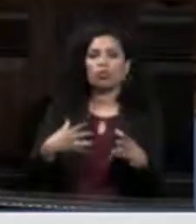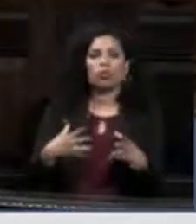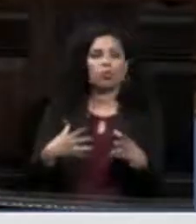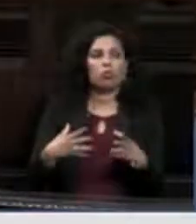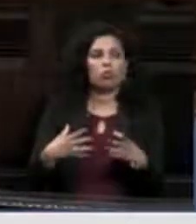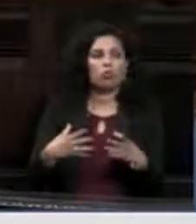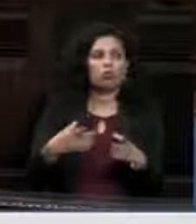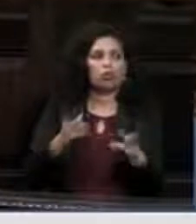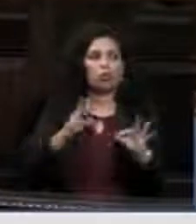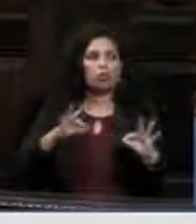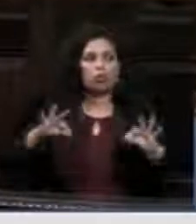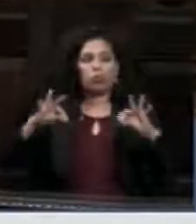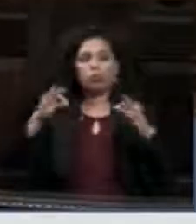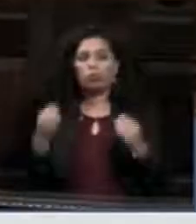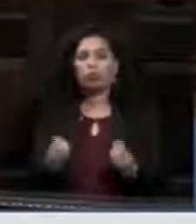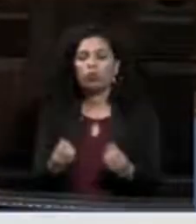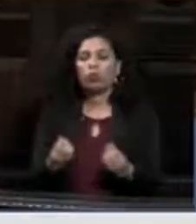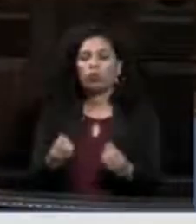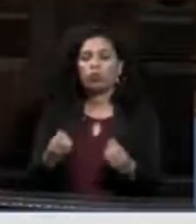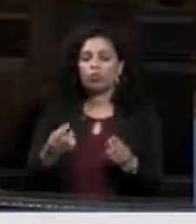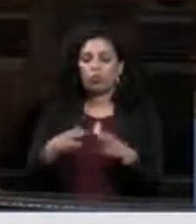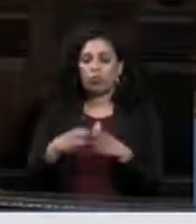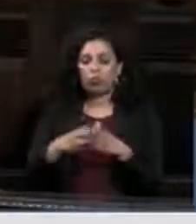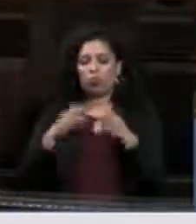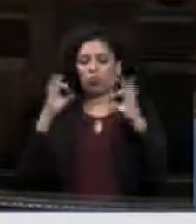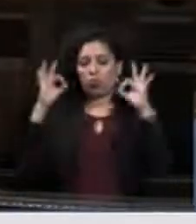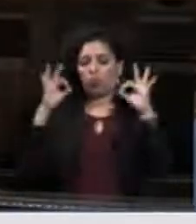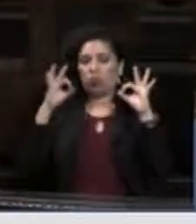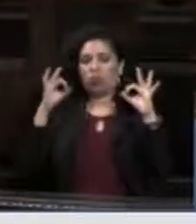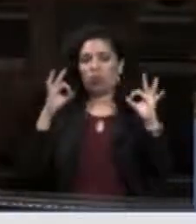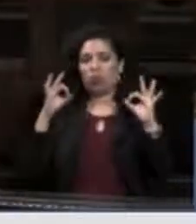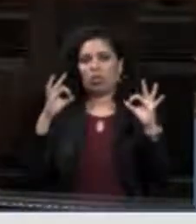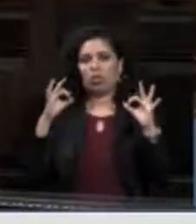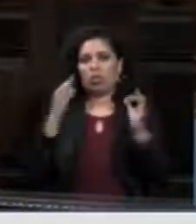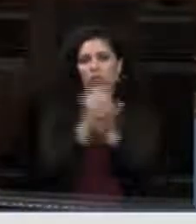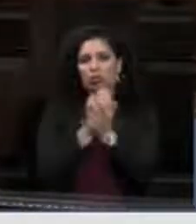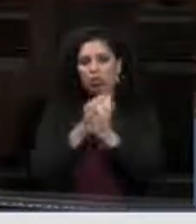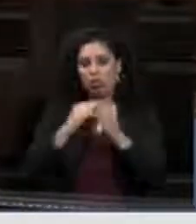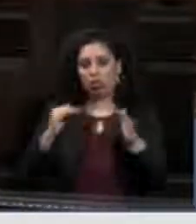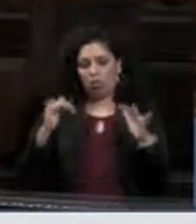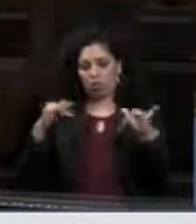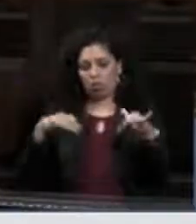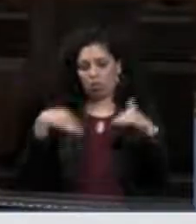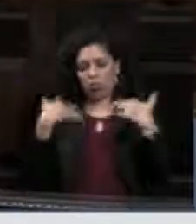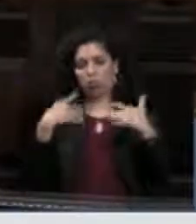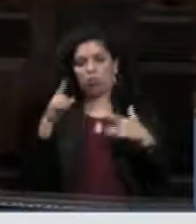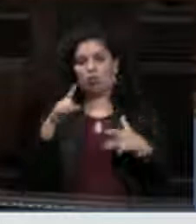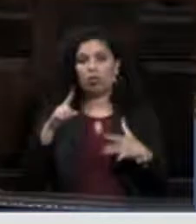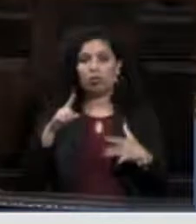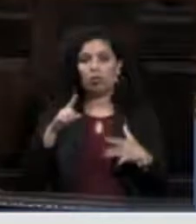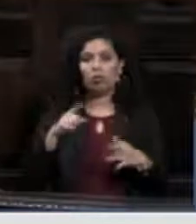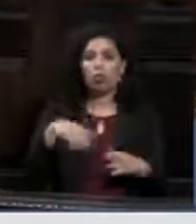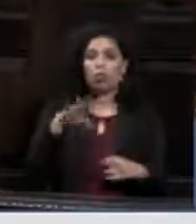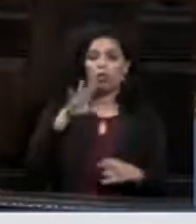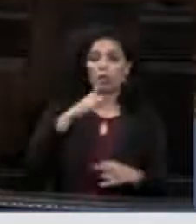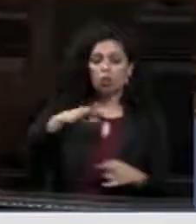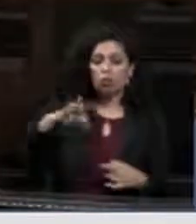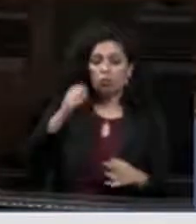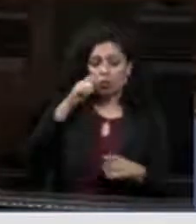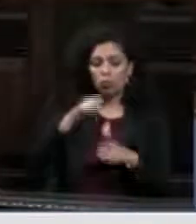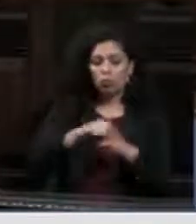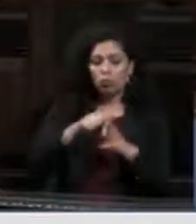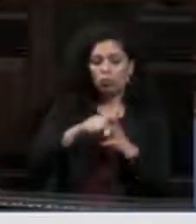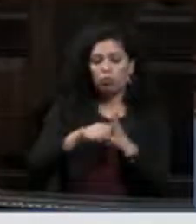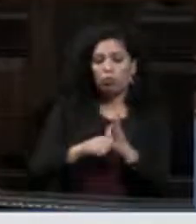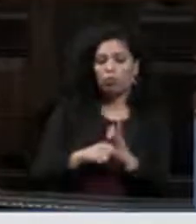sejam considerados privilegiados, recebam também remunerações justas, mas que não sejam